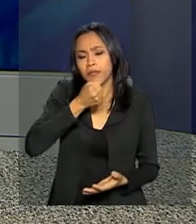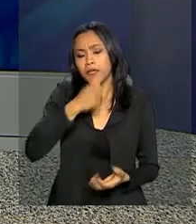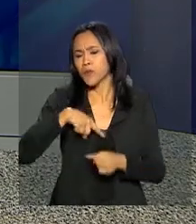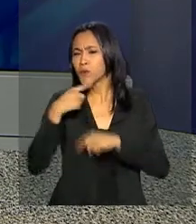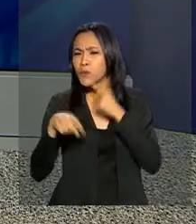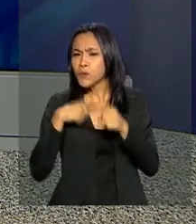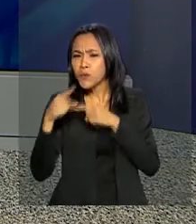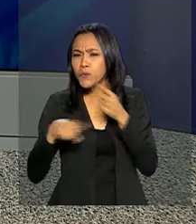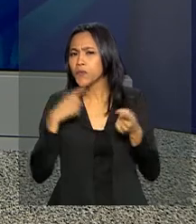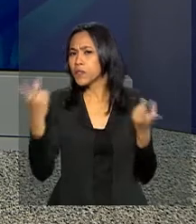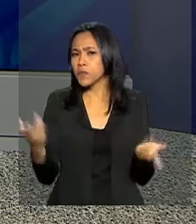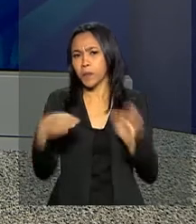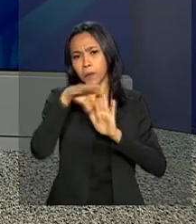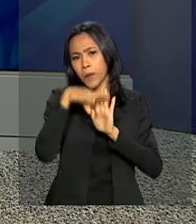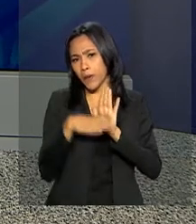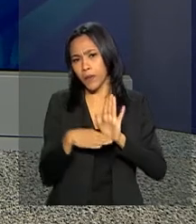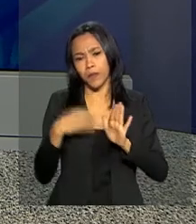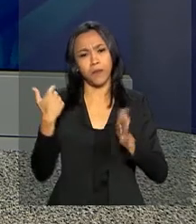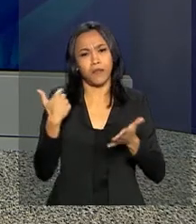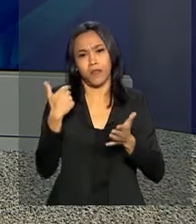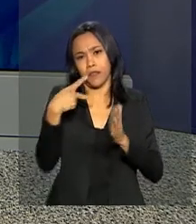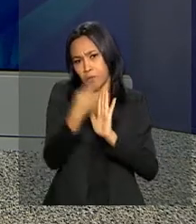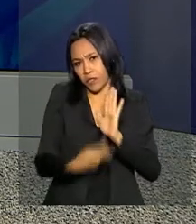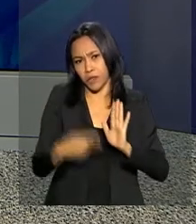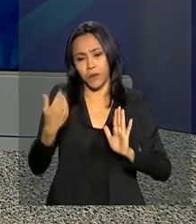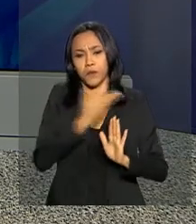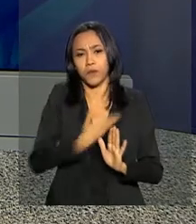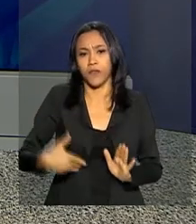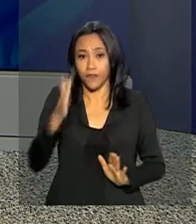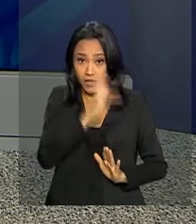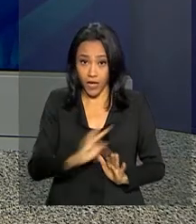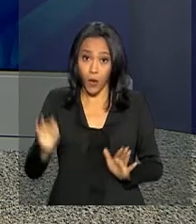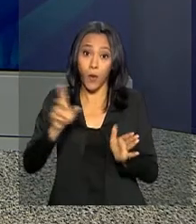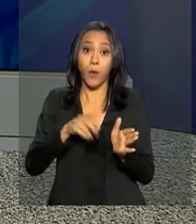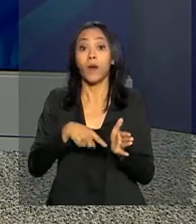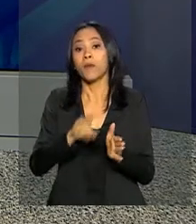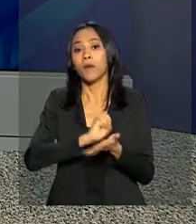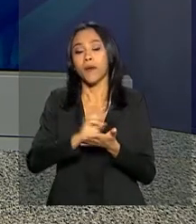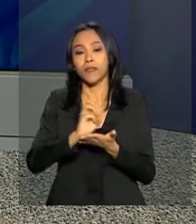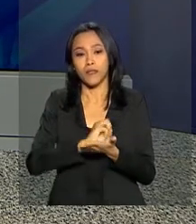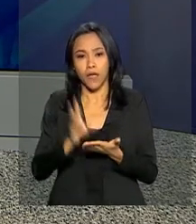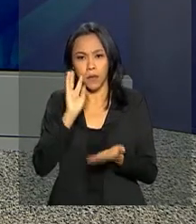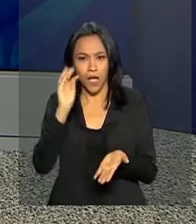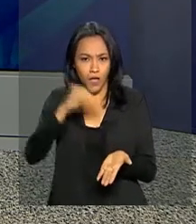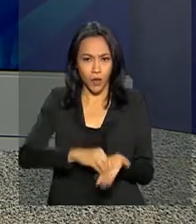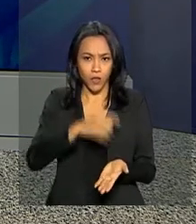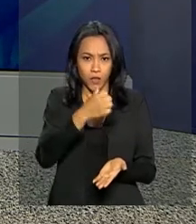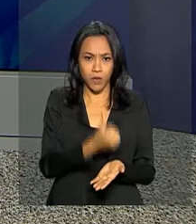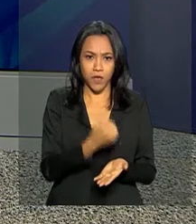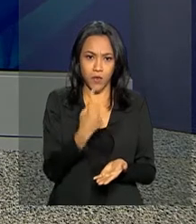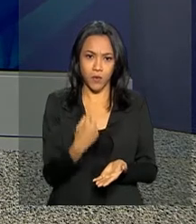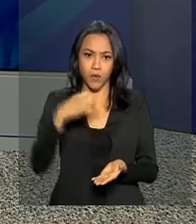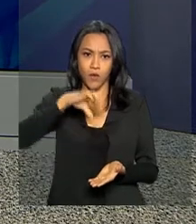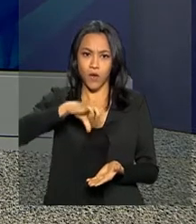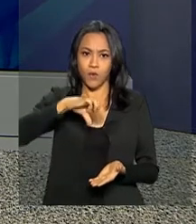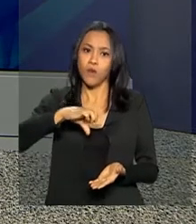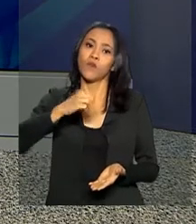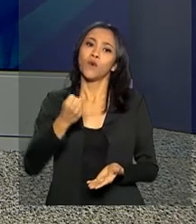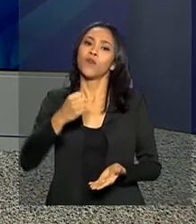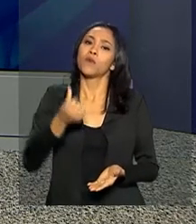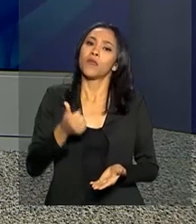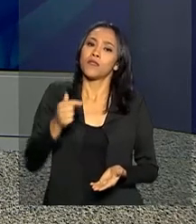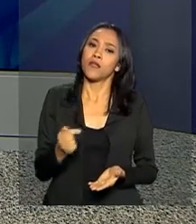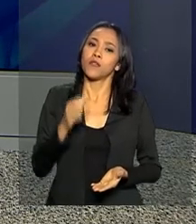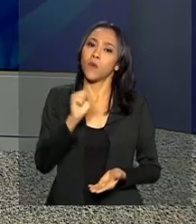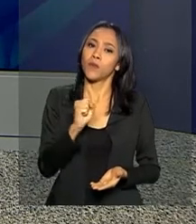dúvidas sobre programas e ações do governo federal para o nosso WhatsApp. Anote aí, 619-9867